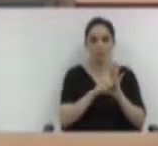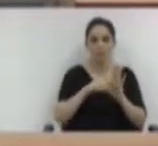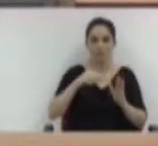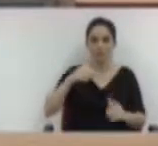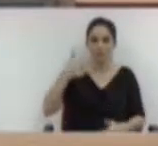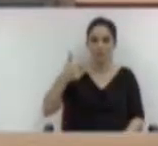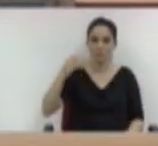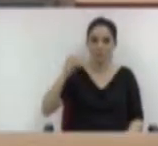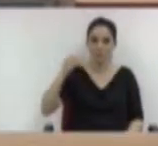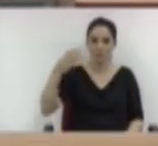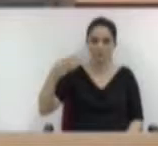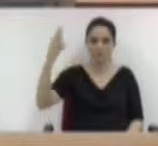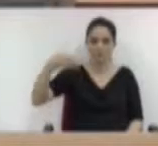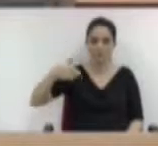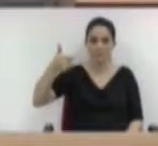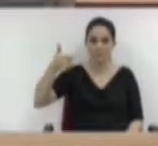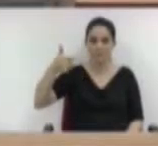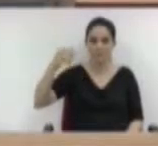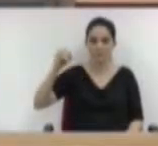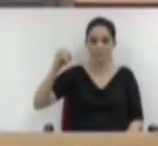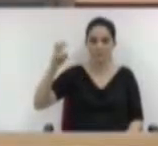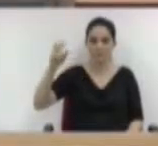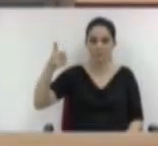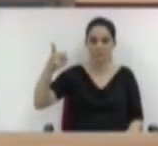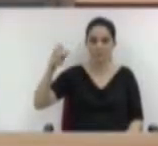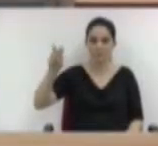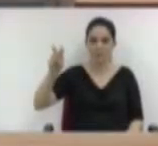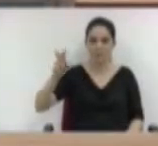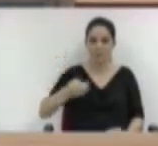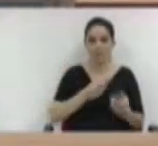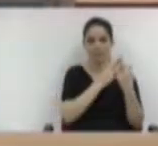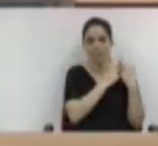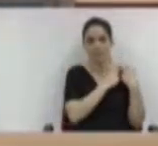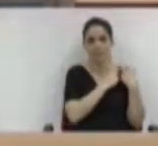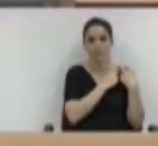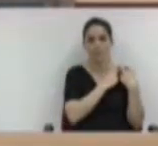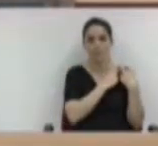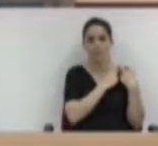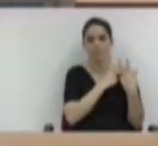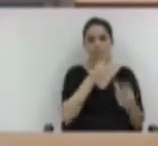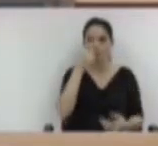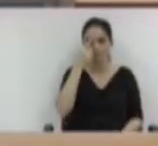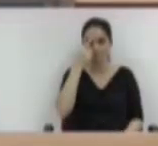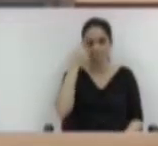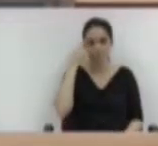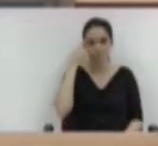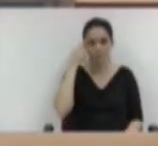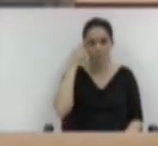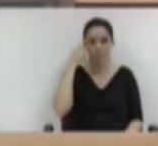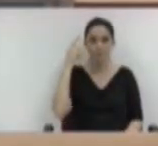19/2015. Autor, vereador Júlio César Pereira dos Santos.